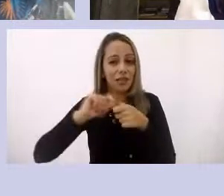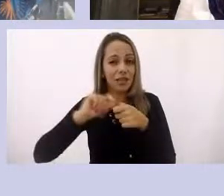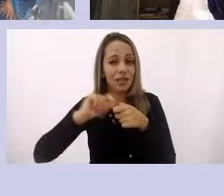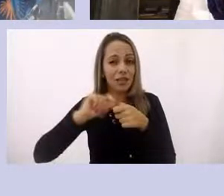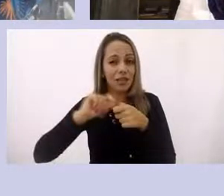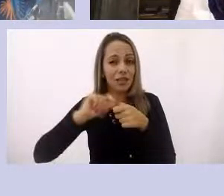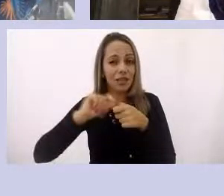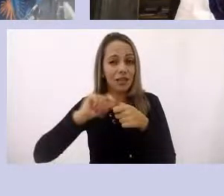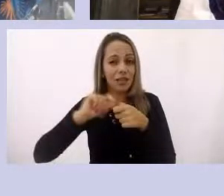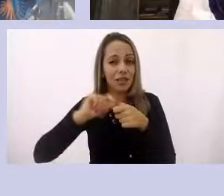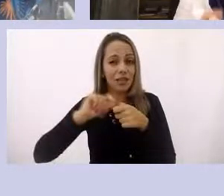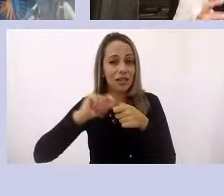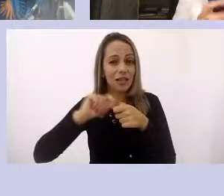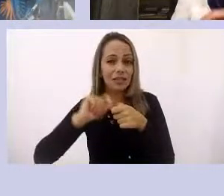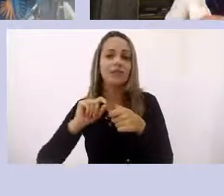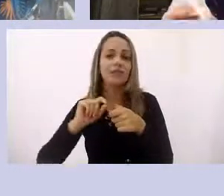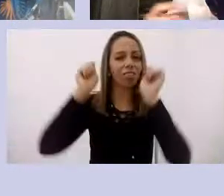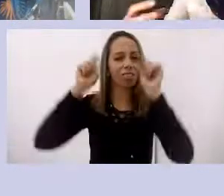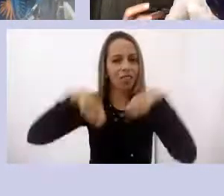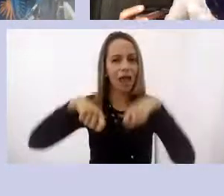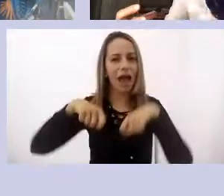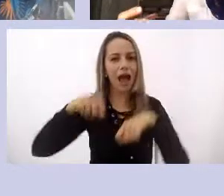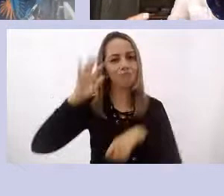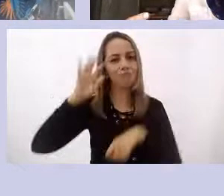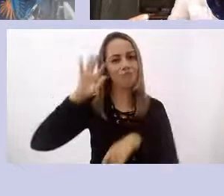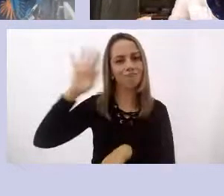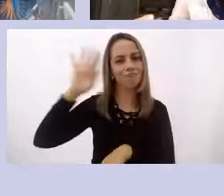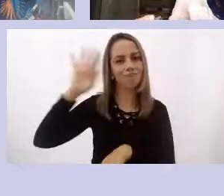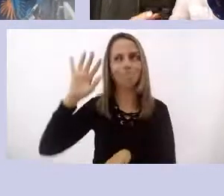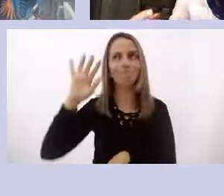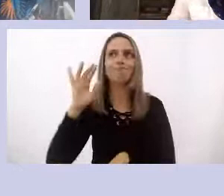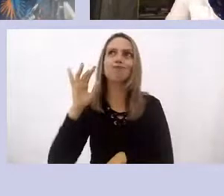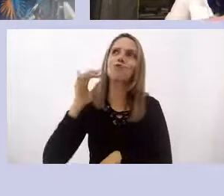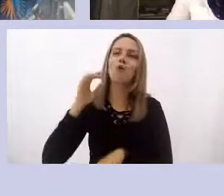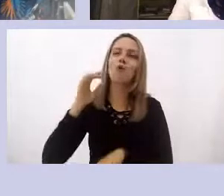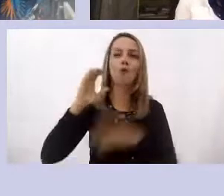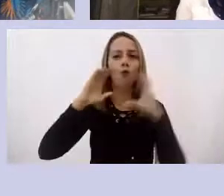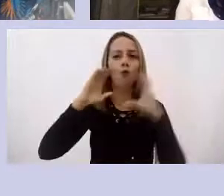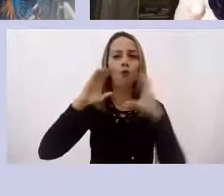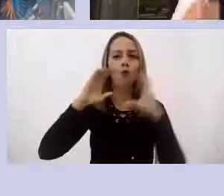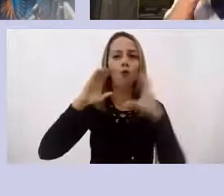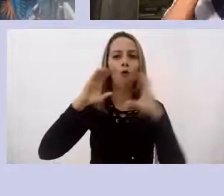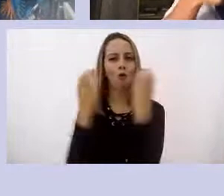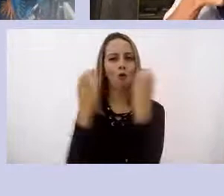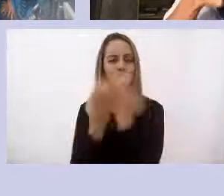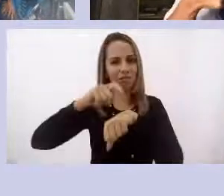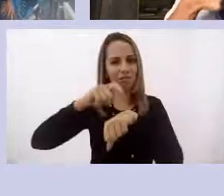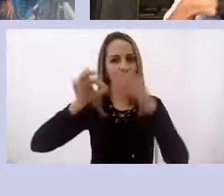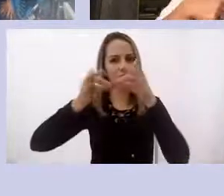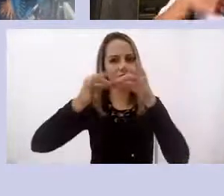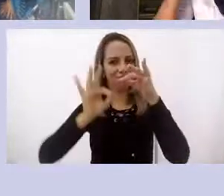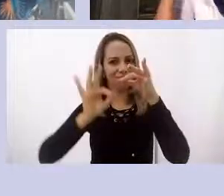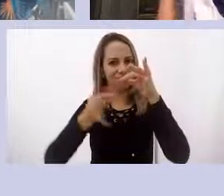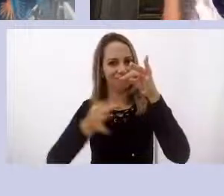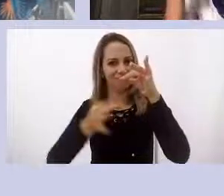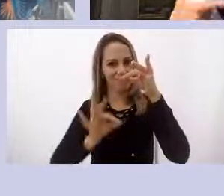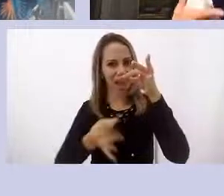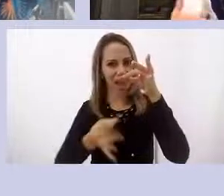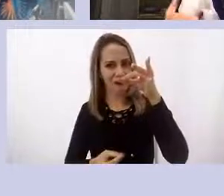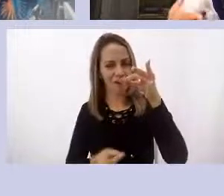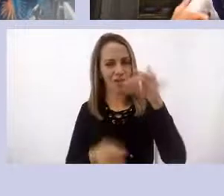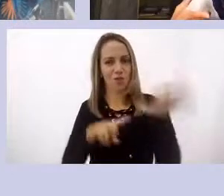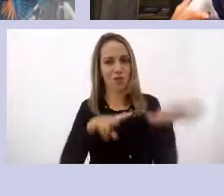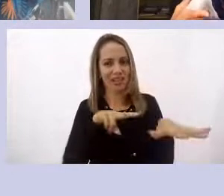pensar num colóquio um pouco maior, né, tendo um espaço aí da semana, chamar